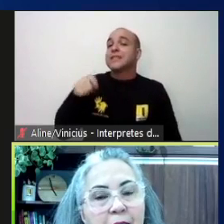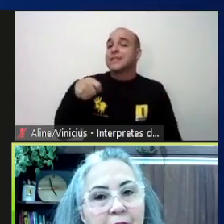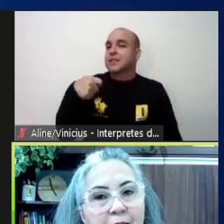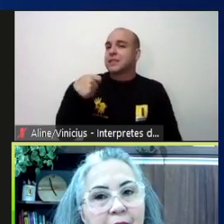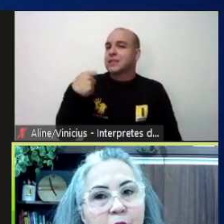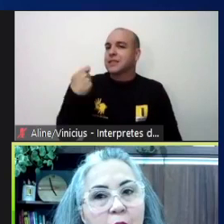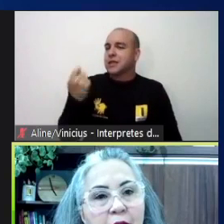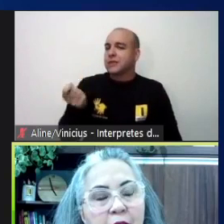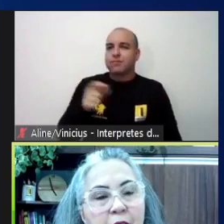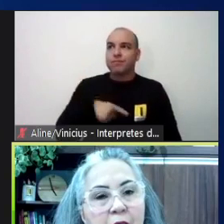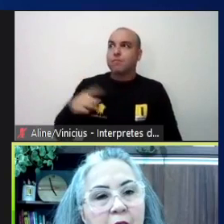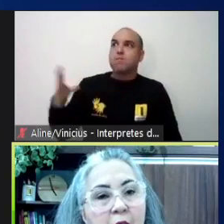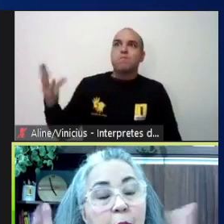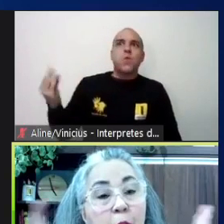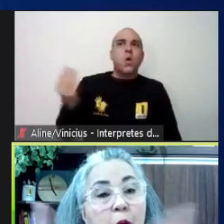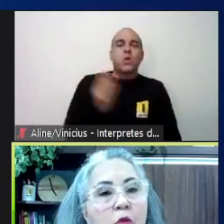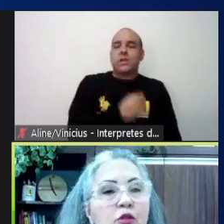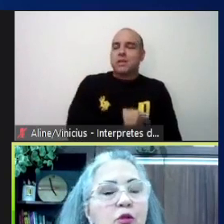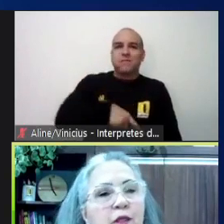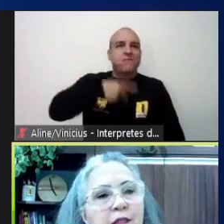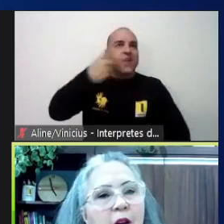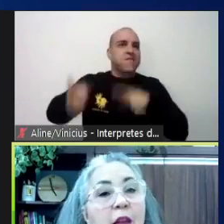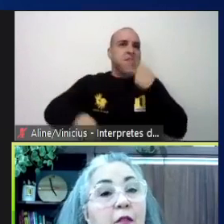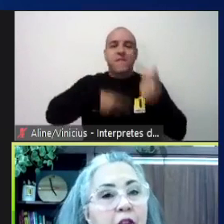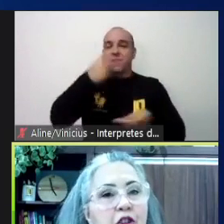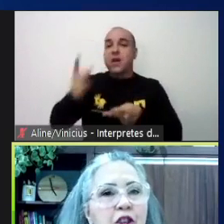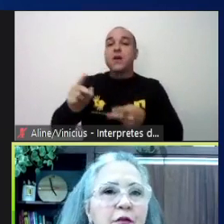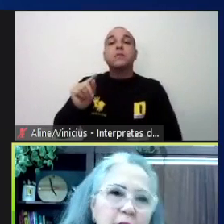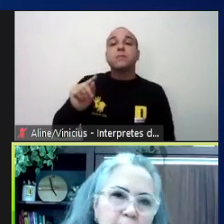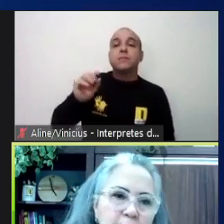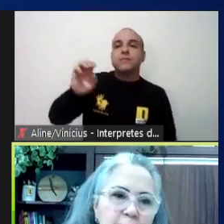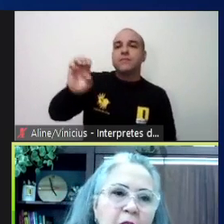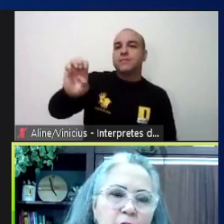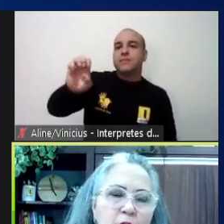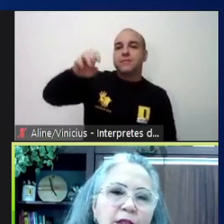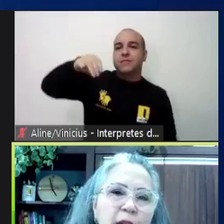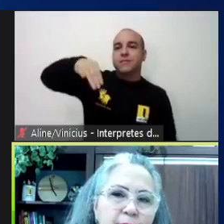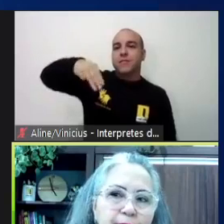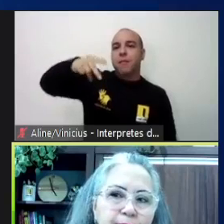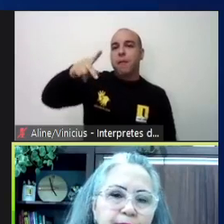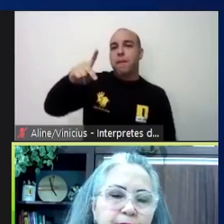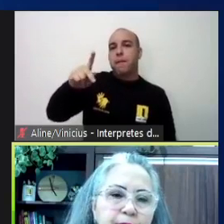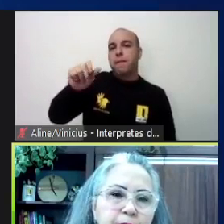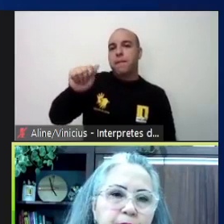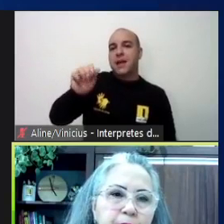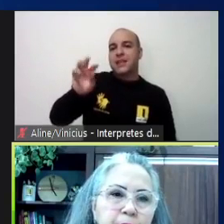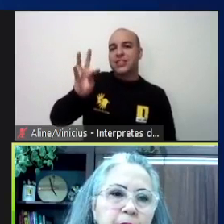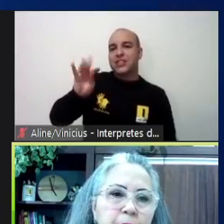pode trazer uma via para uma construção efetiva da inclusão.